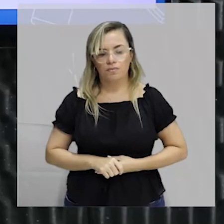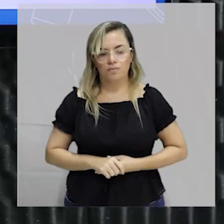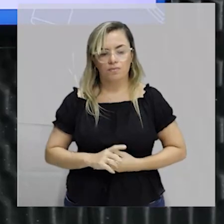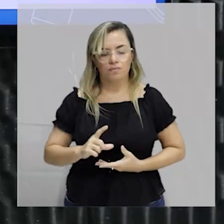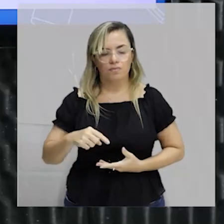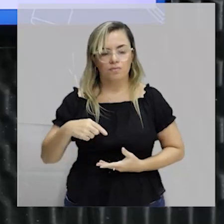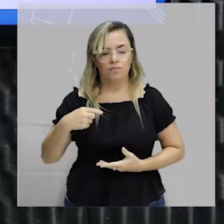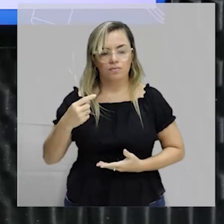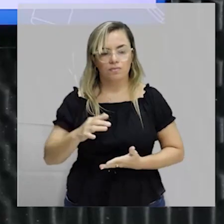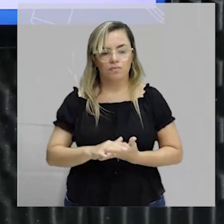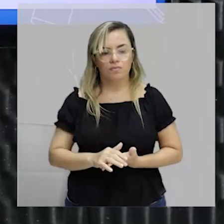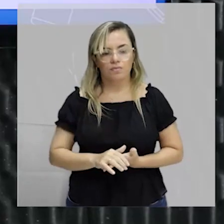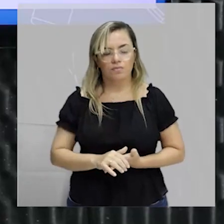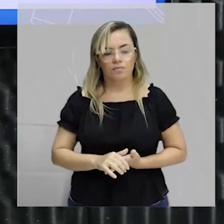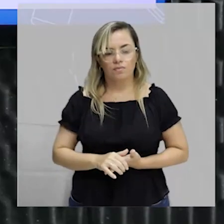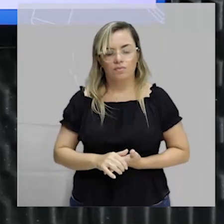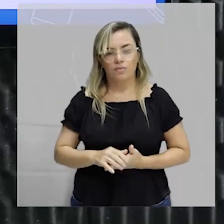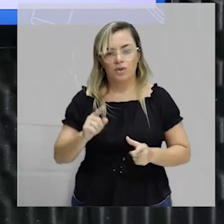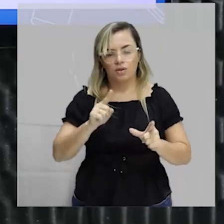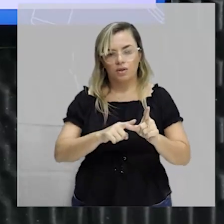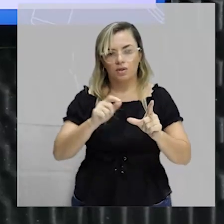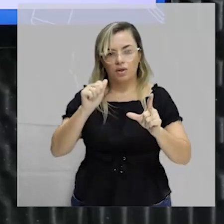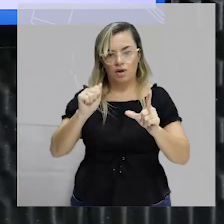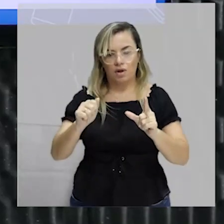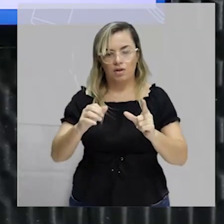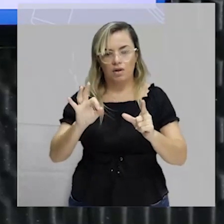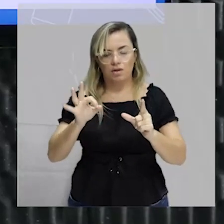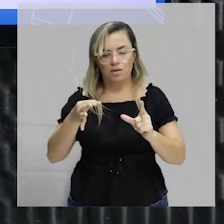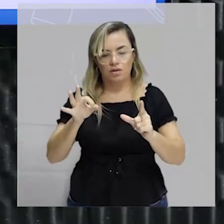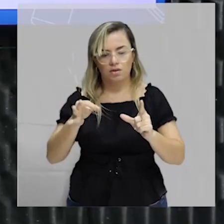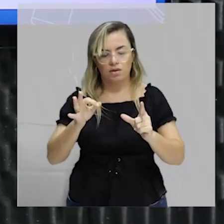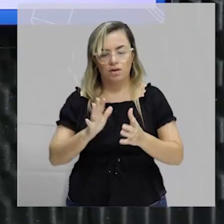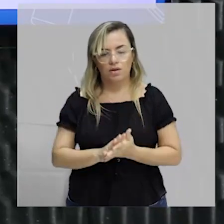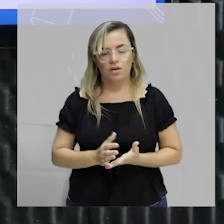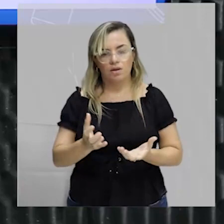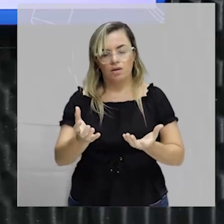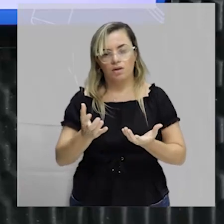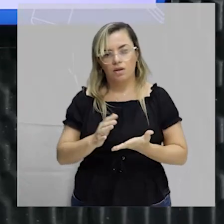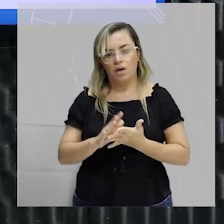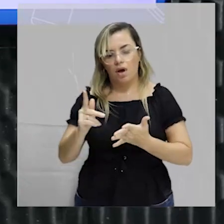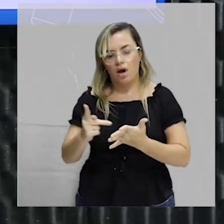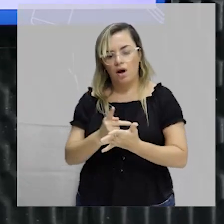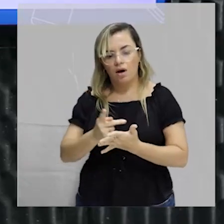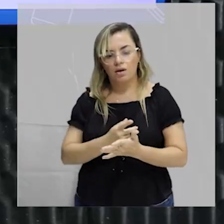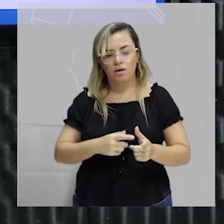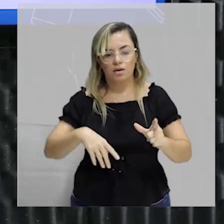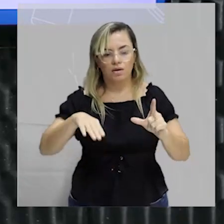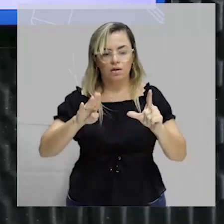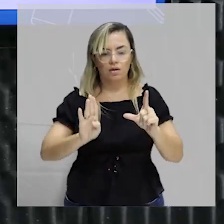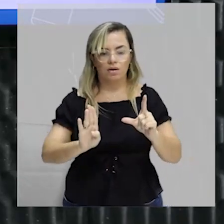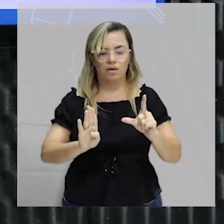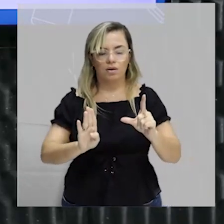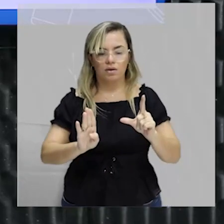Vamos lá, essa primeira está correta, só que ele quer a alternativa incorreta. Vamos para a letra B. As